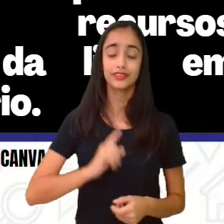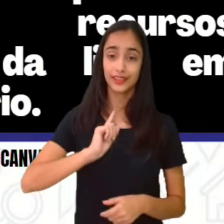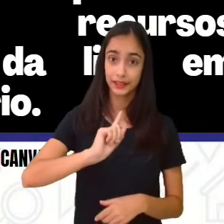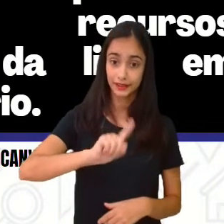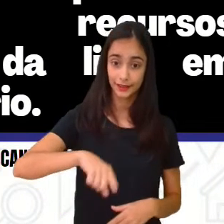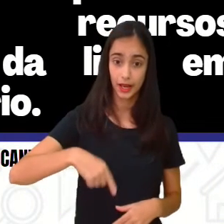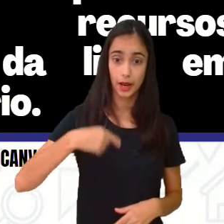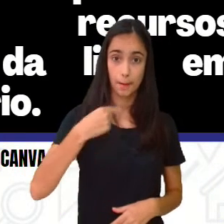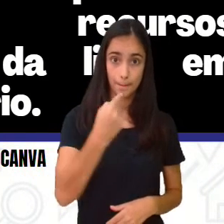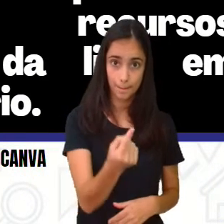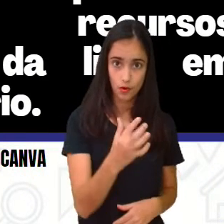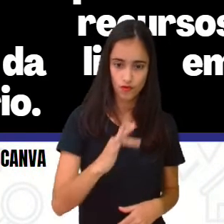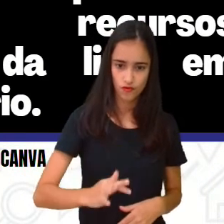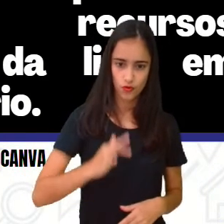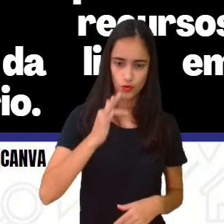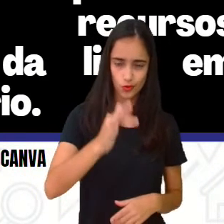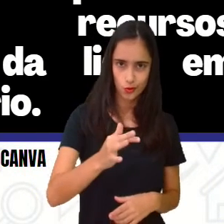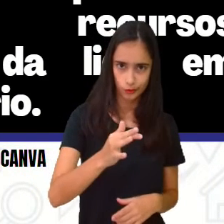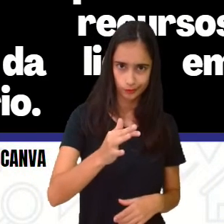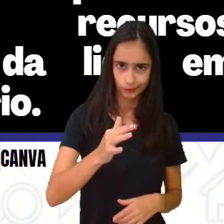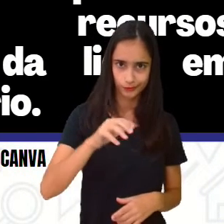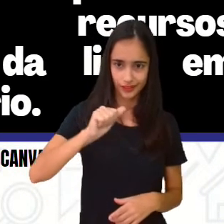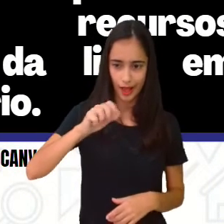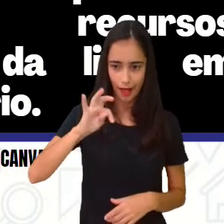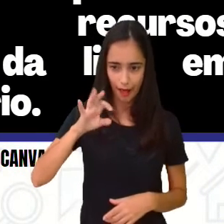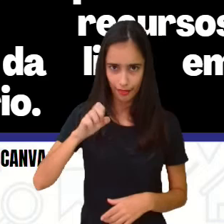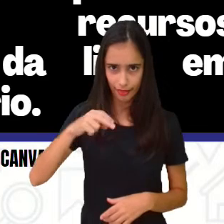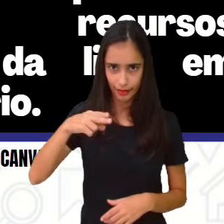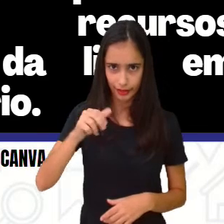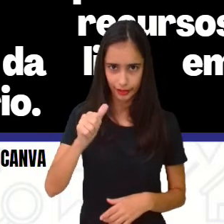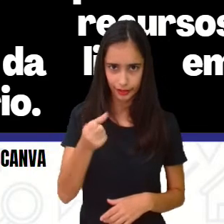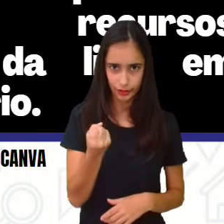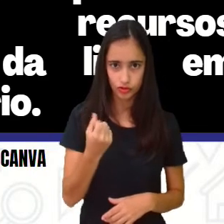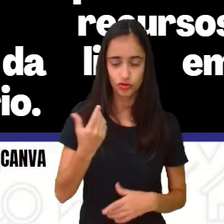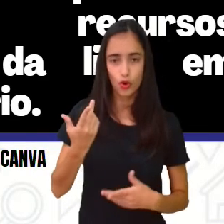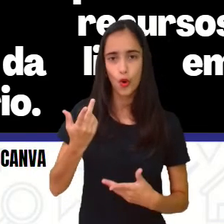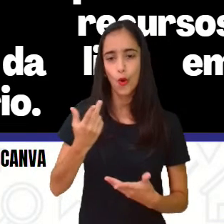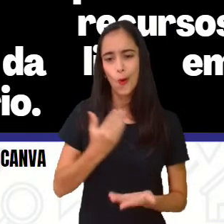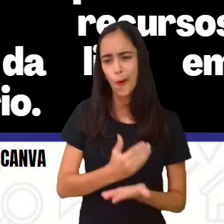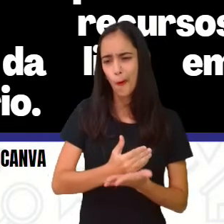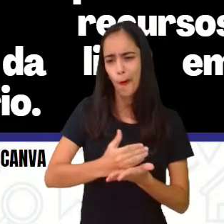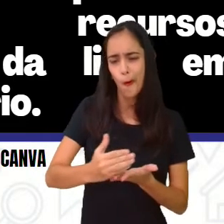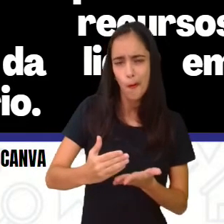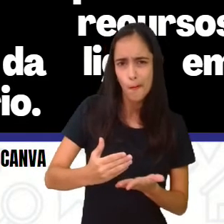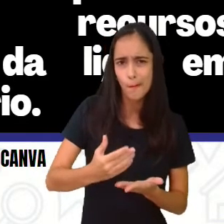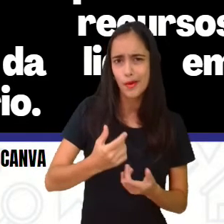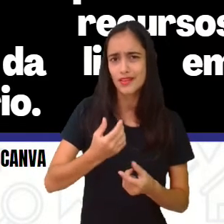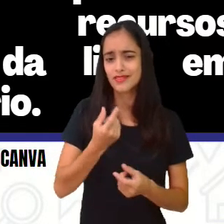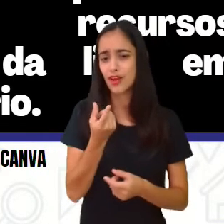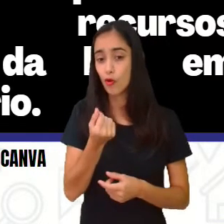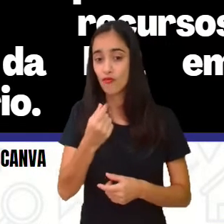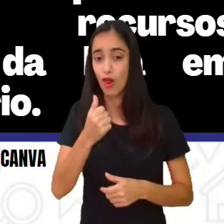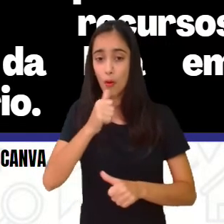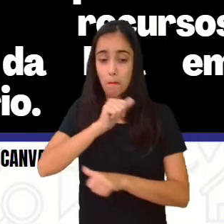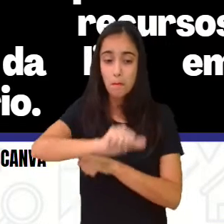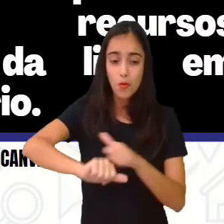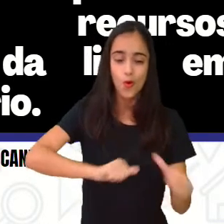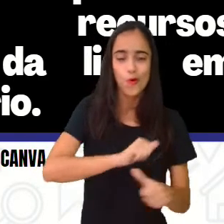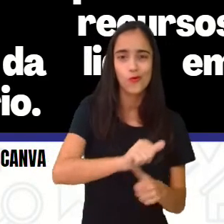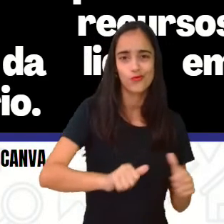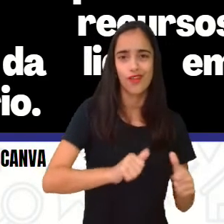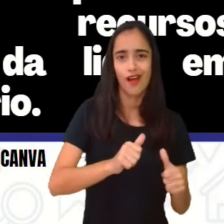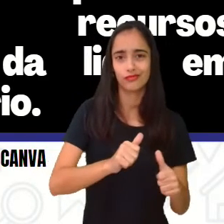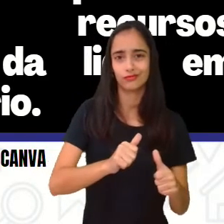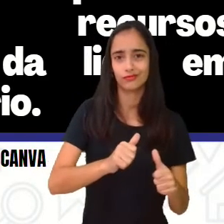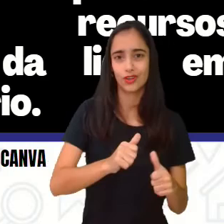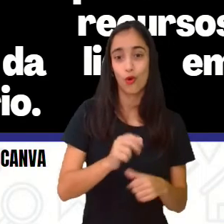frente, Atenas começa a desviar esses valores em benefício próprio e isso vai